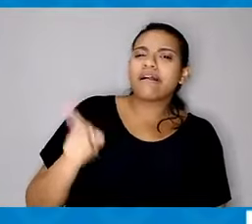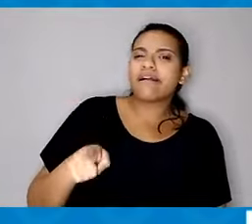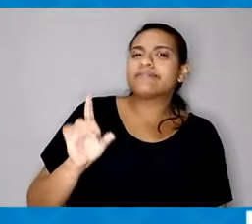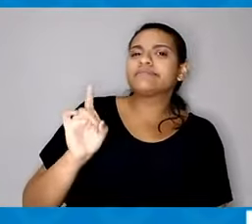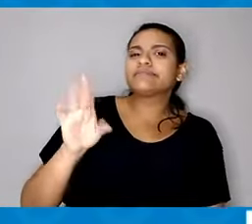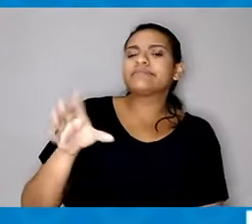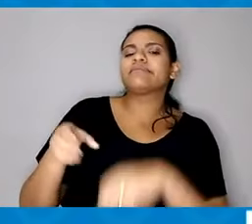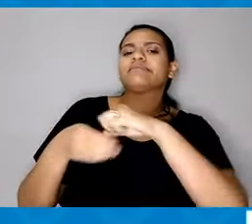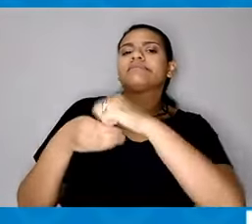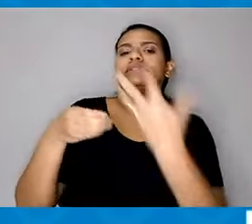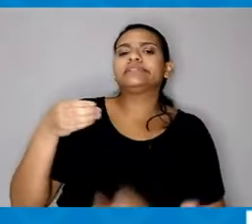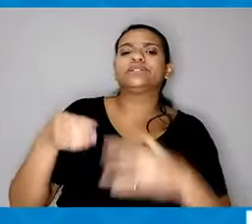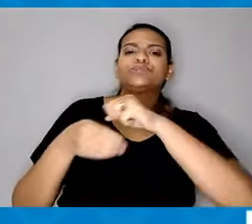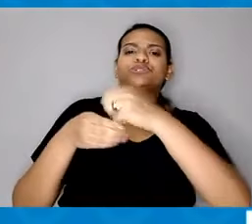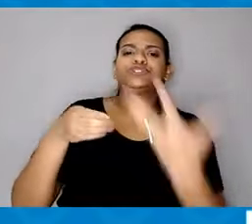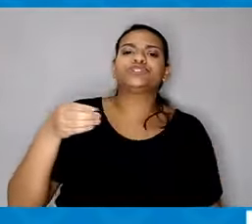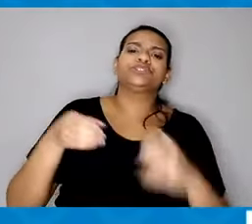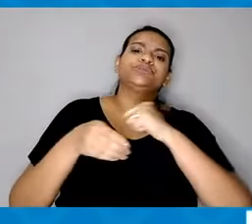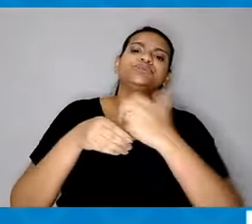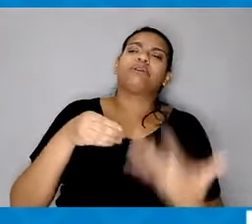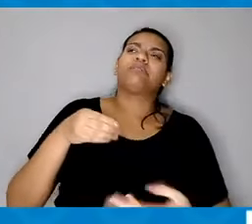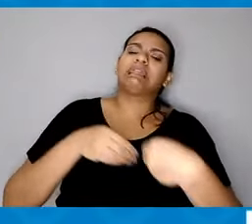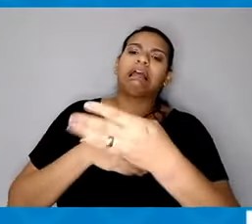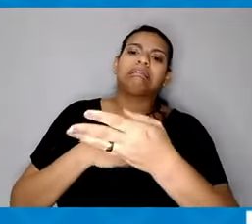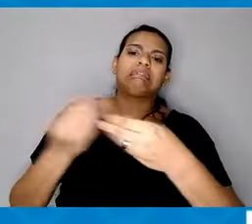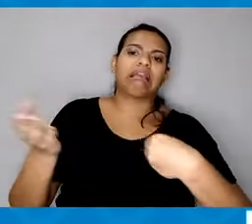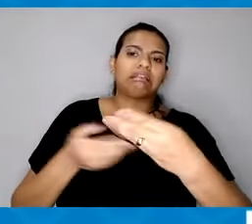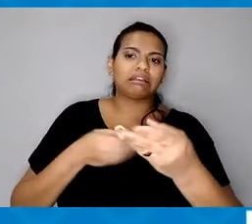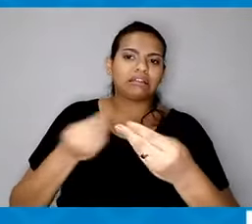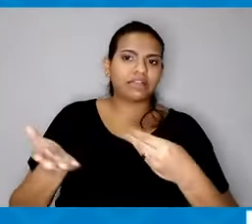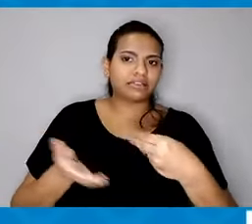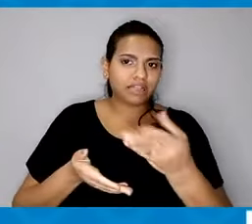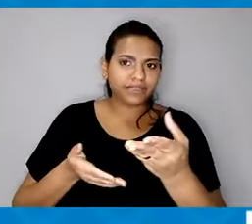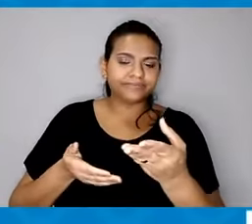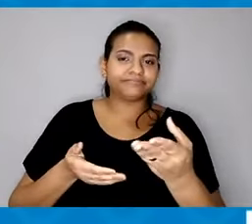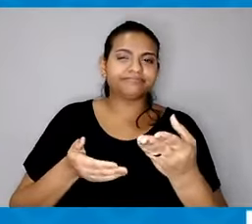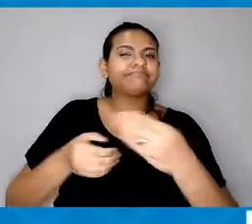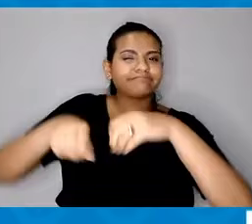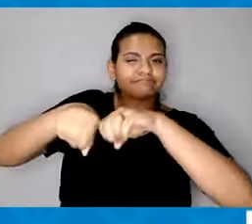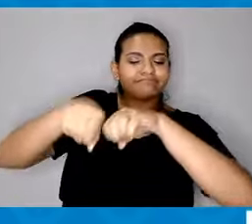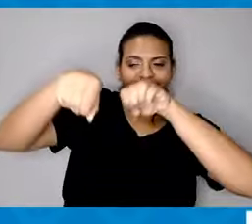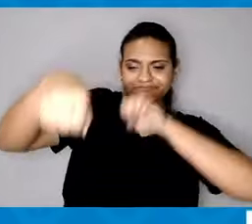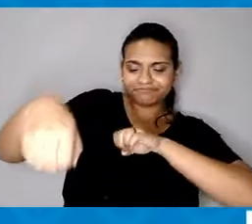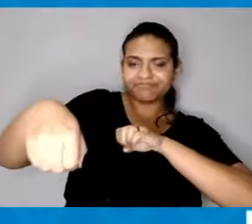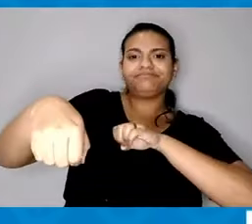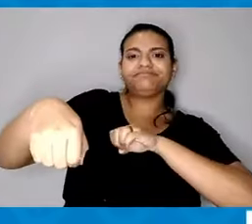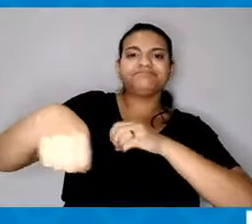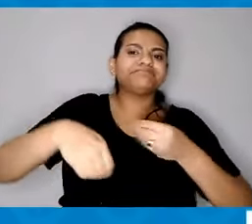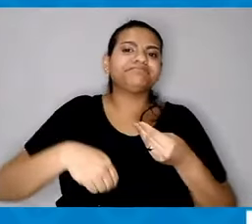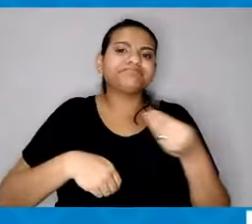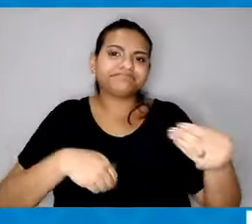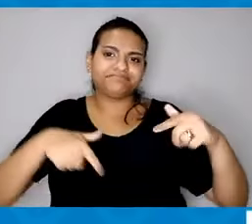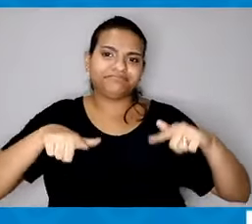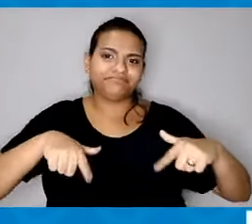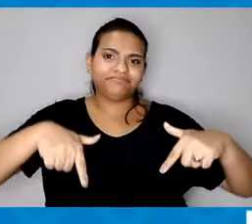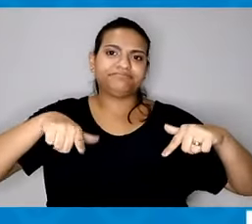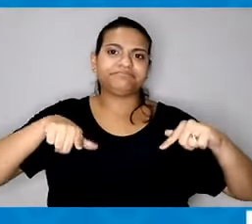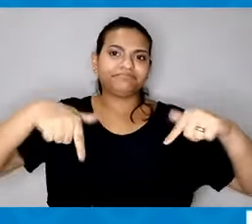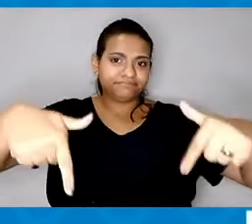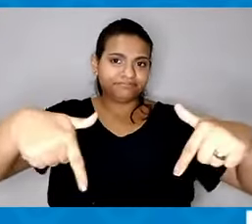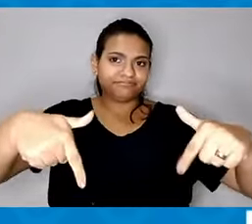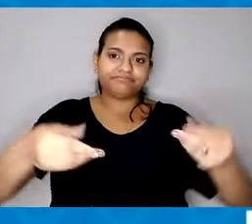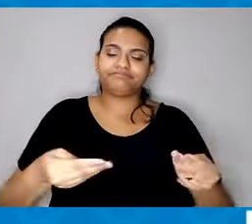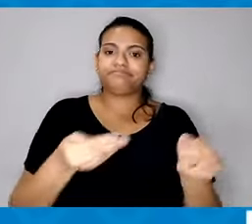conteúdo, com fins de certificação, usando avaliações tradicionais para prover certificados,